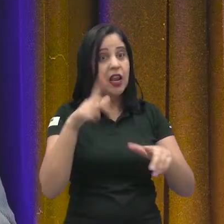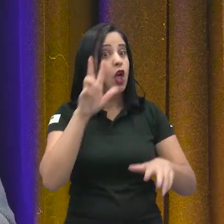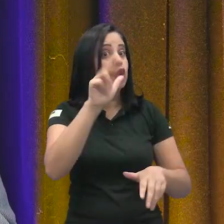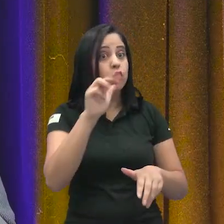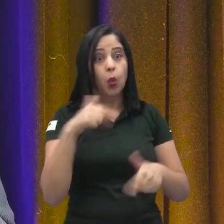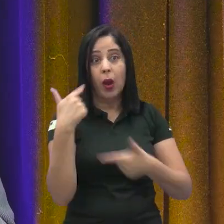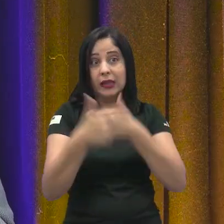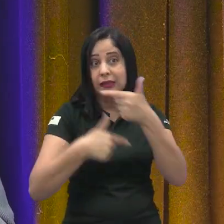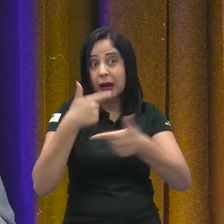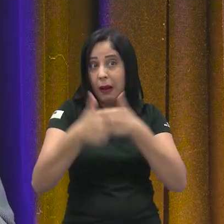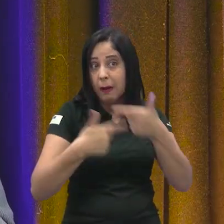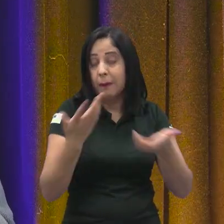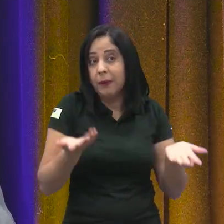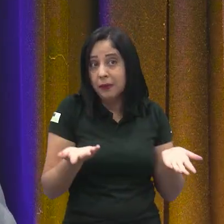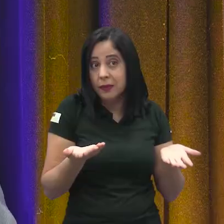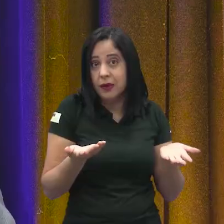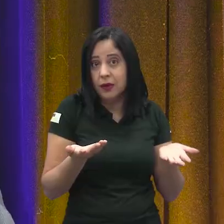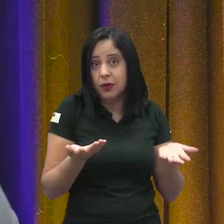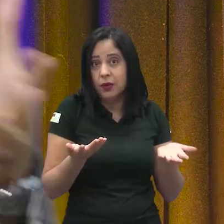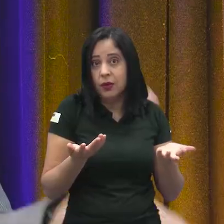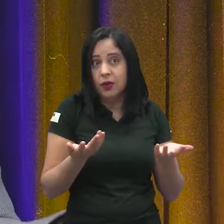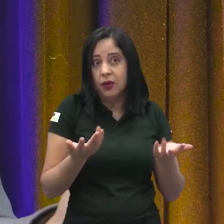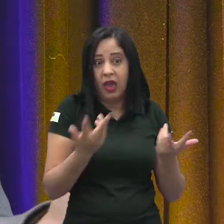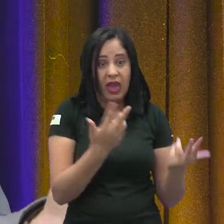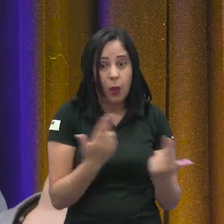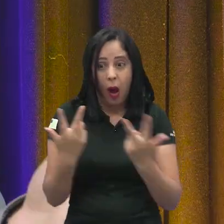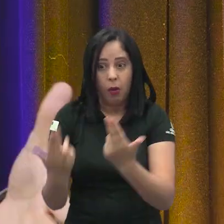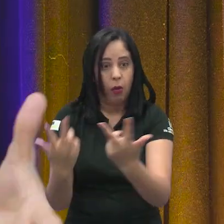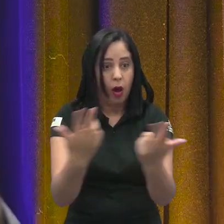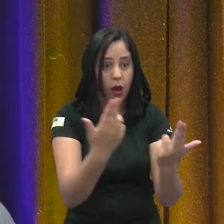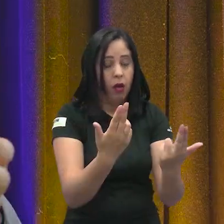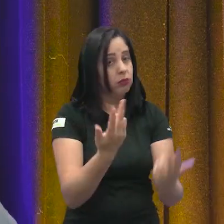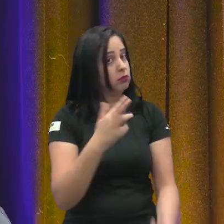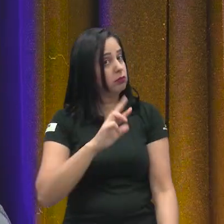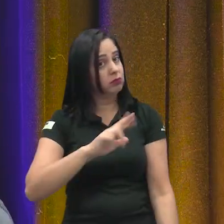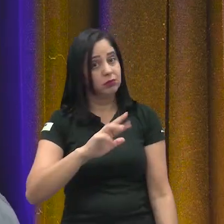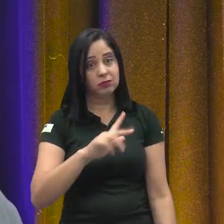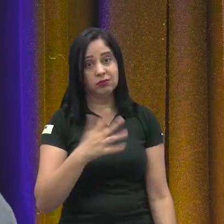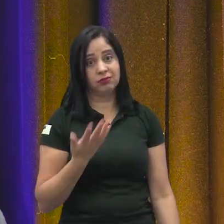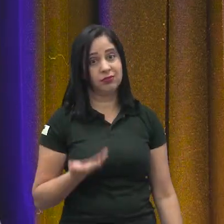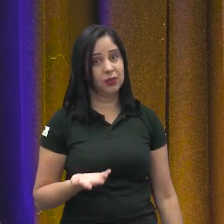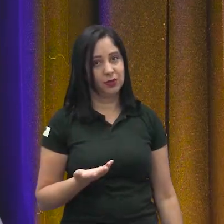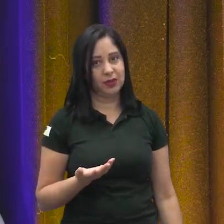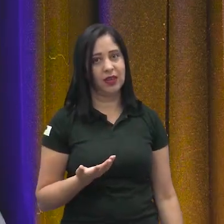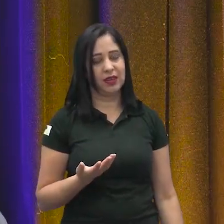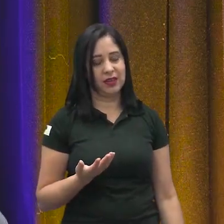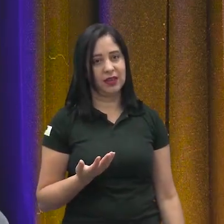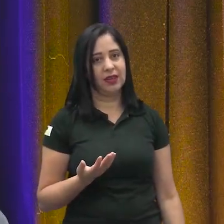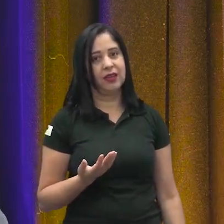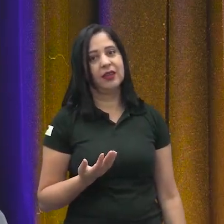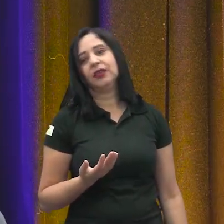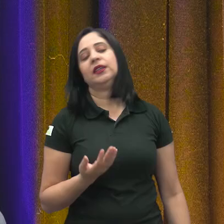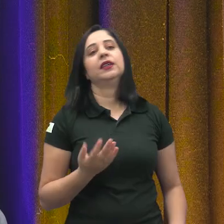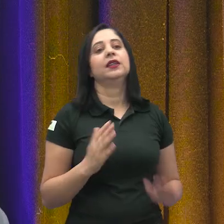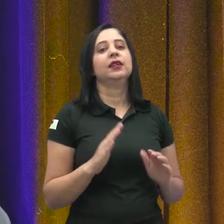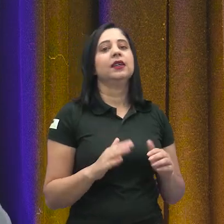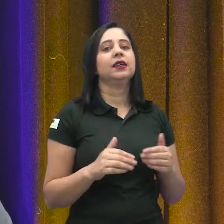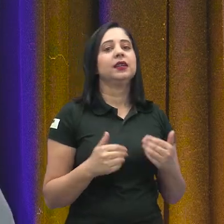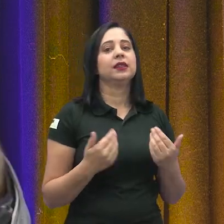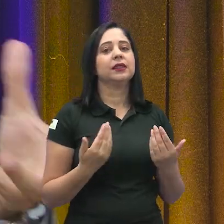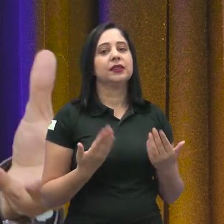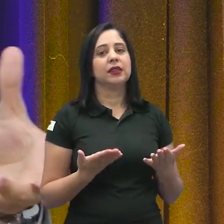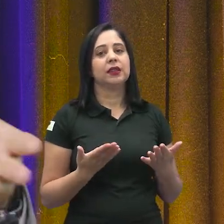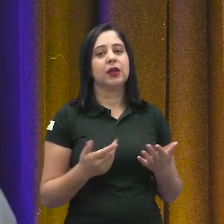nunca trabalhou com isso. E aí não é igual para todo mundo, né? Então esses modismos que a gente viveu